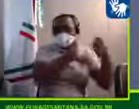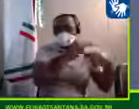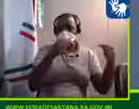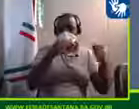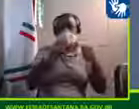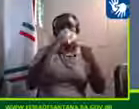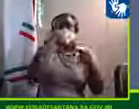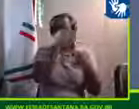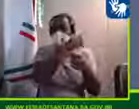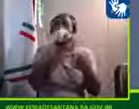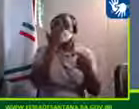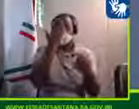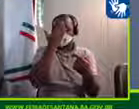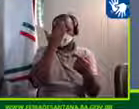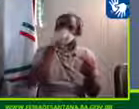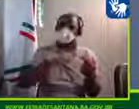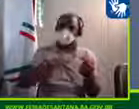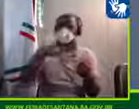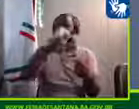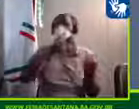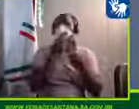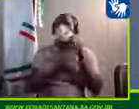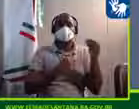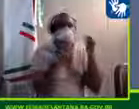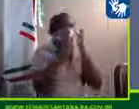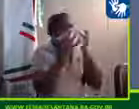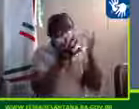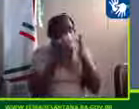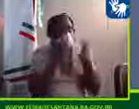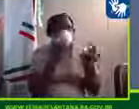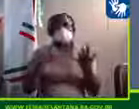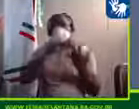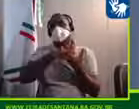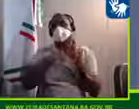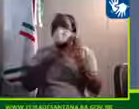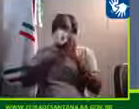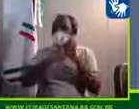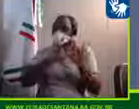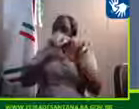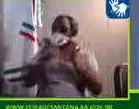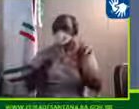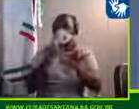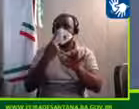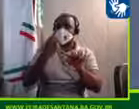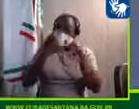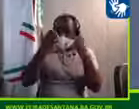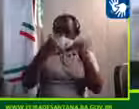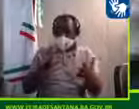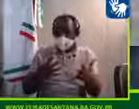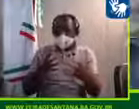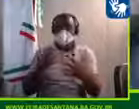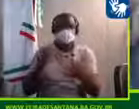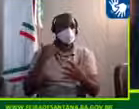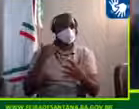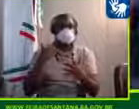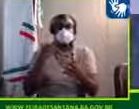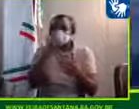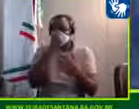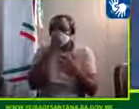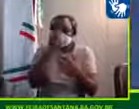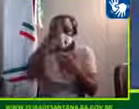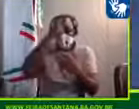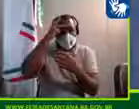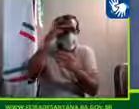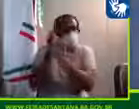afluxo. Estaremos hoje muito atentos com relação a isso também e reitero o que disse já anteriormente, os bancos tiveram aglomerações